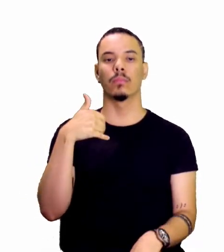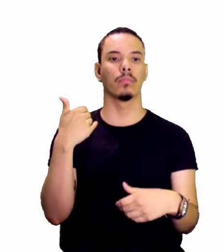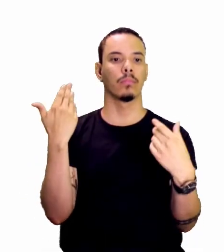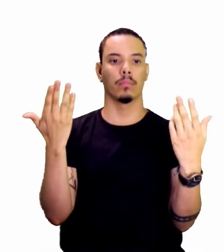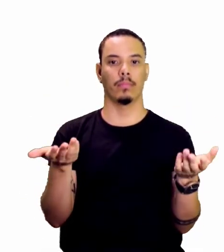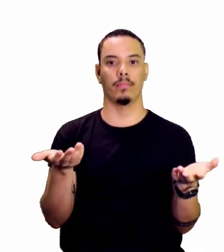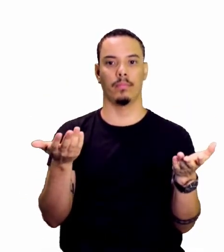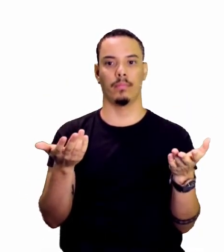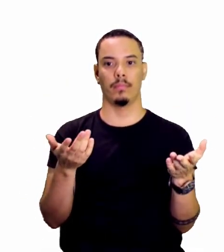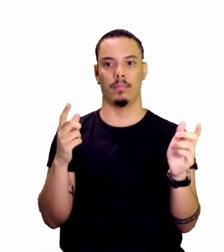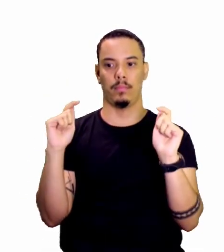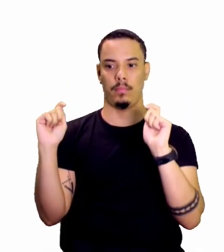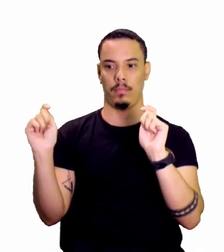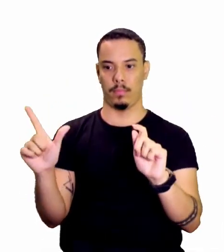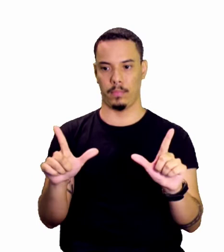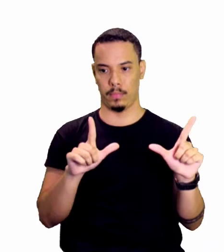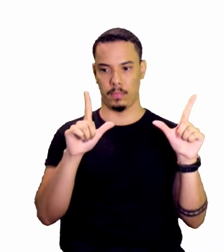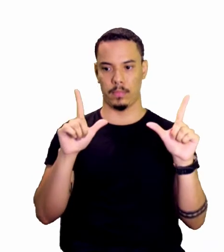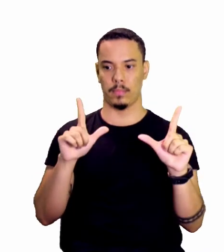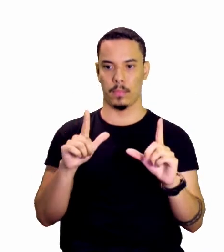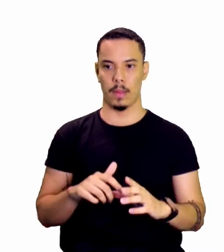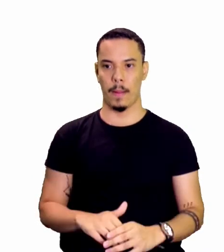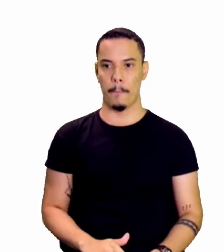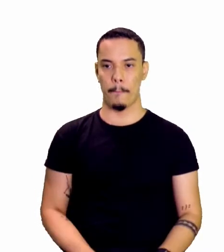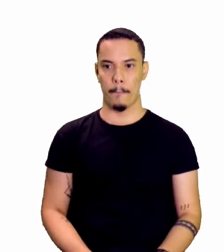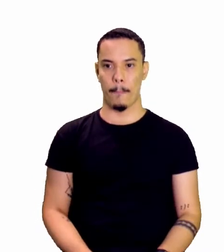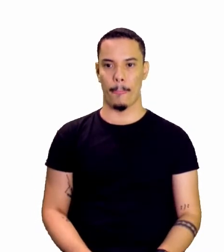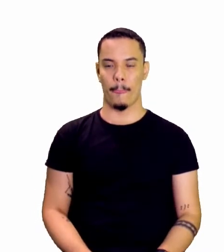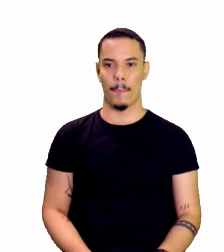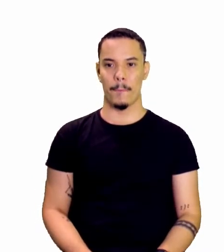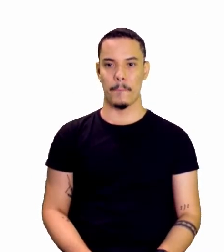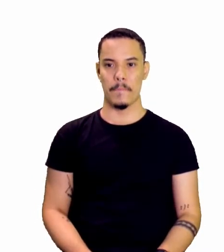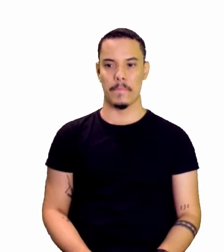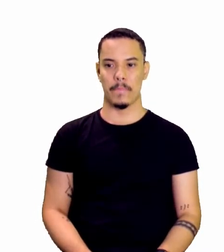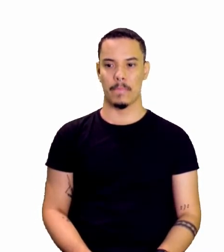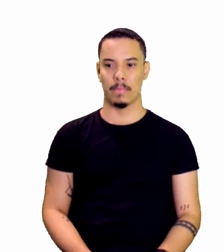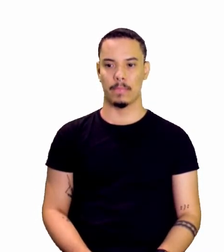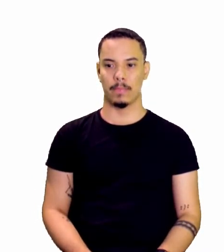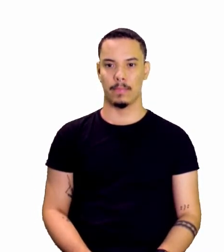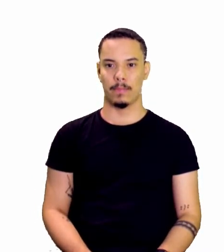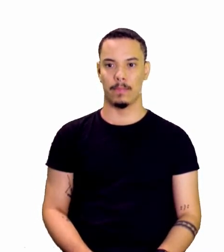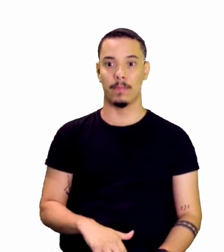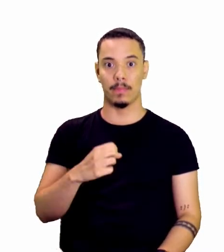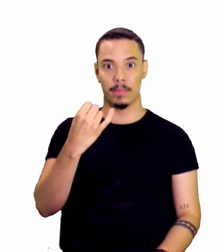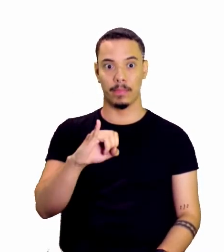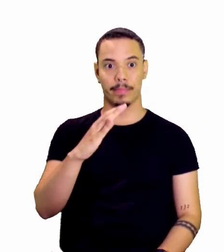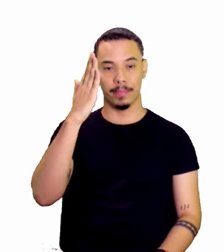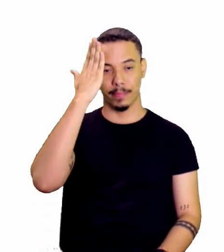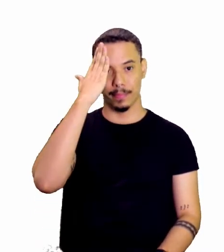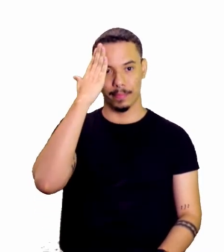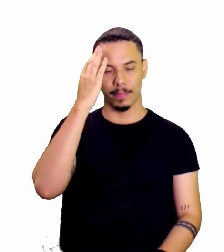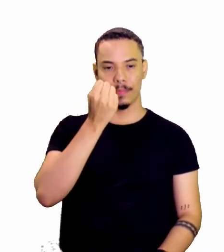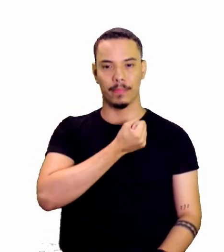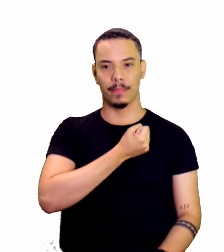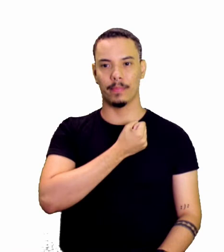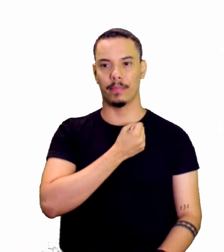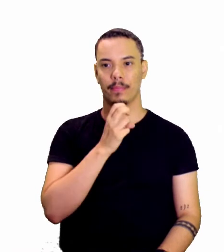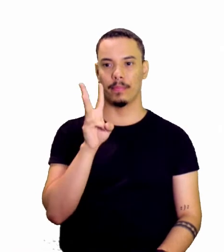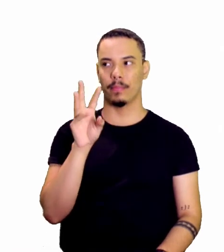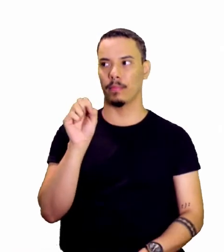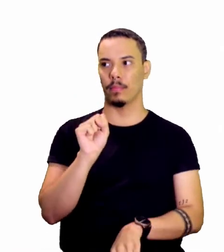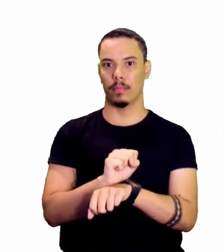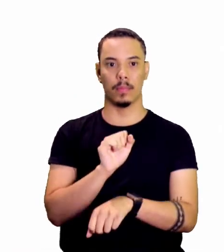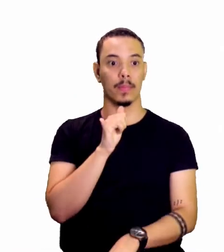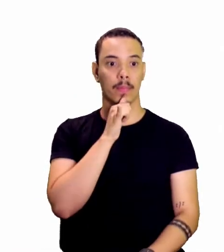próximo slide aqui olha só tá aqui então se quiser não saber a velocidade no instante três segundos